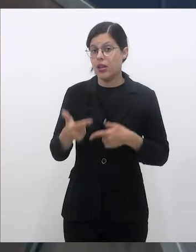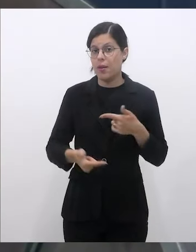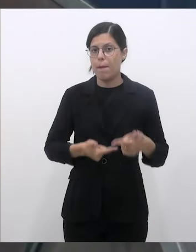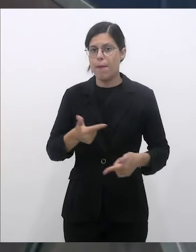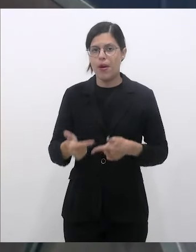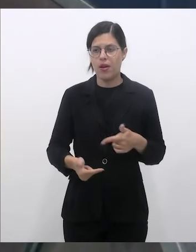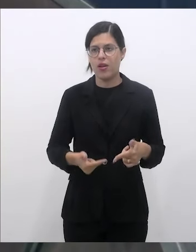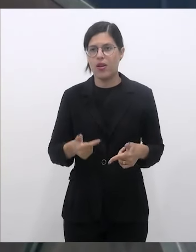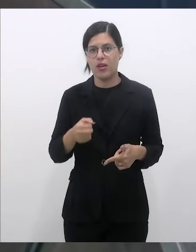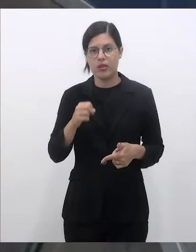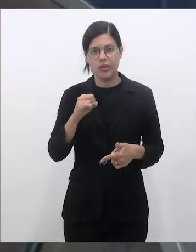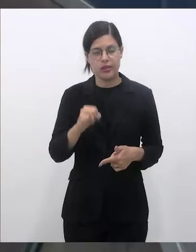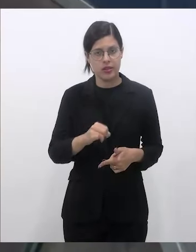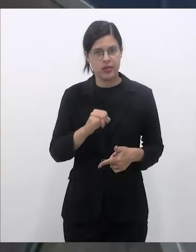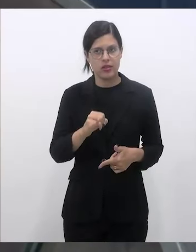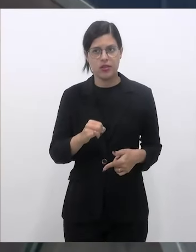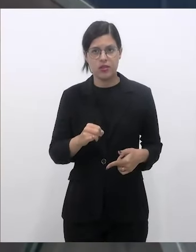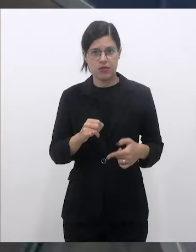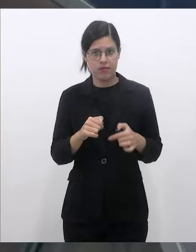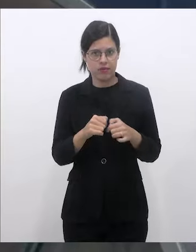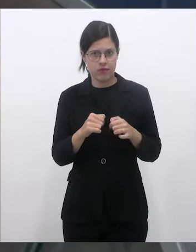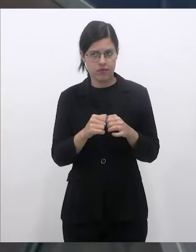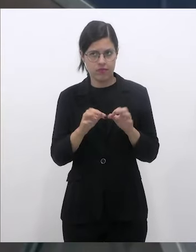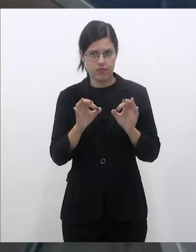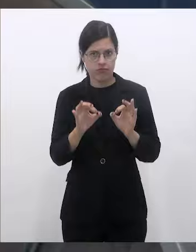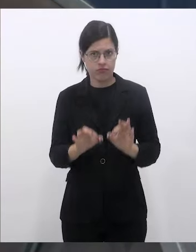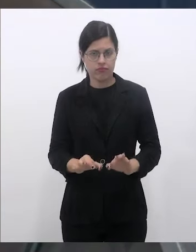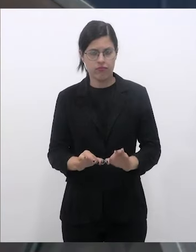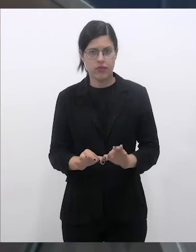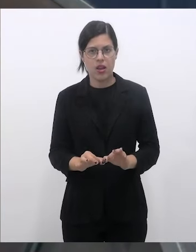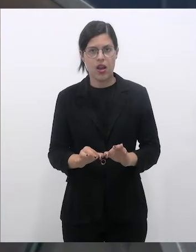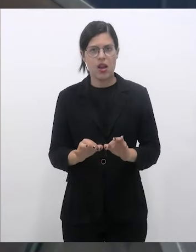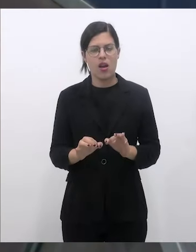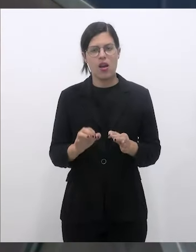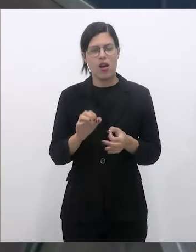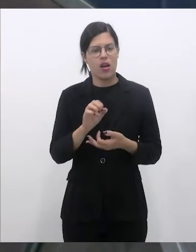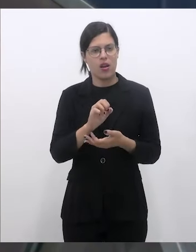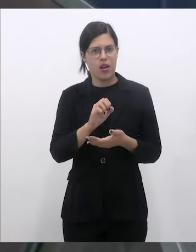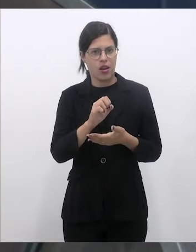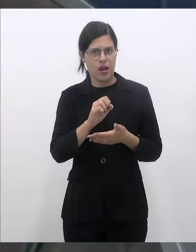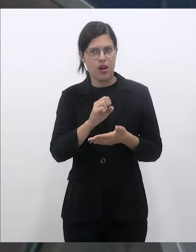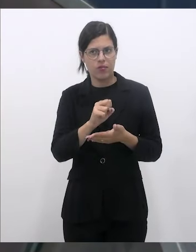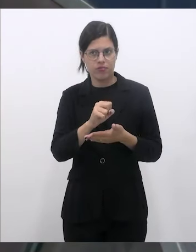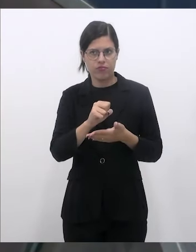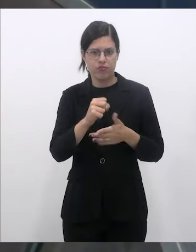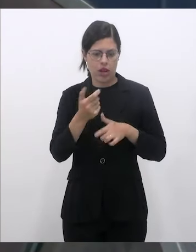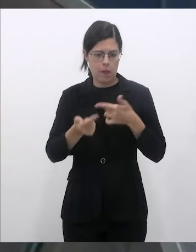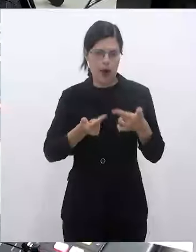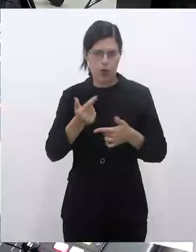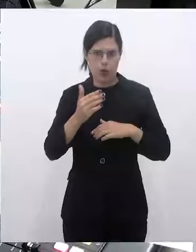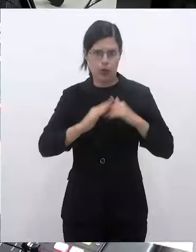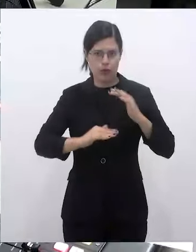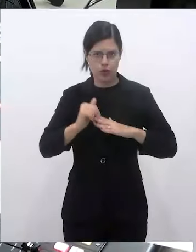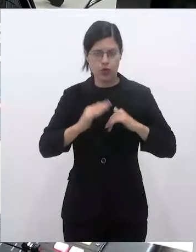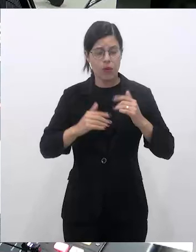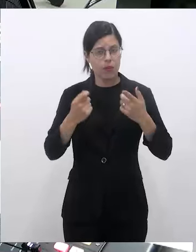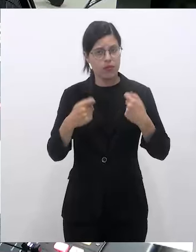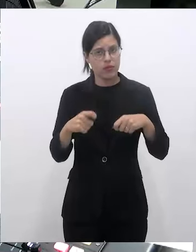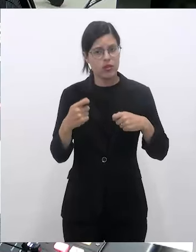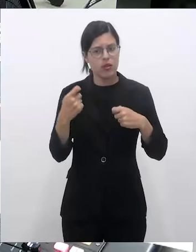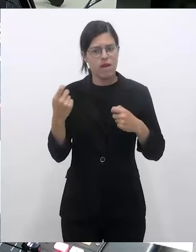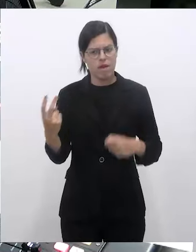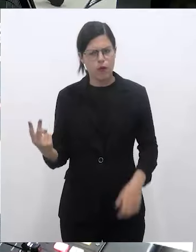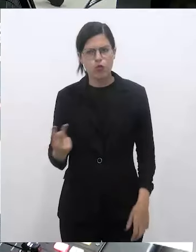você trabalha, se você exerce adequadamente a sua atividade profissional, você tem que ser